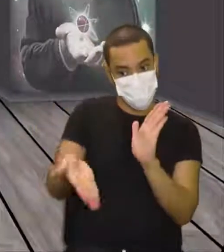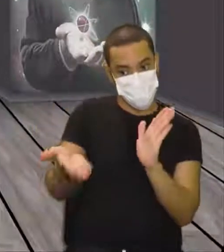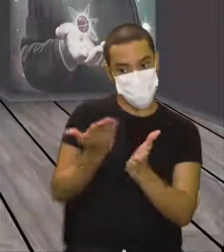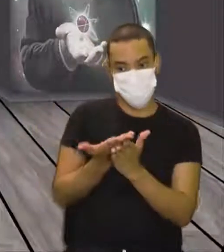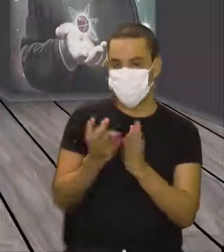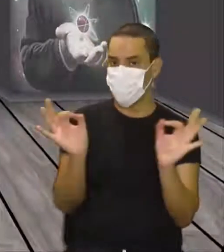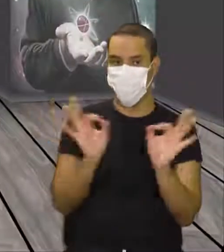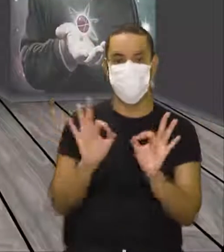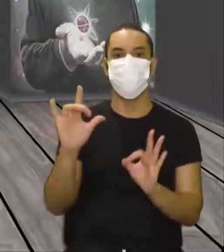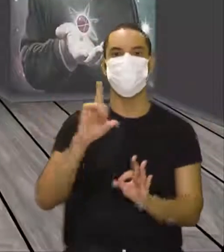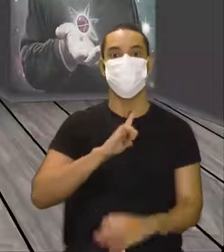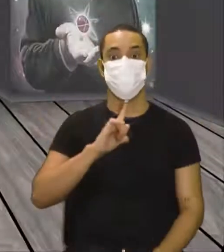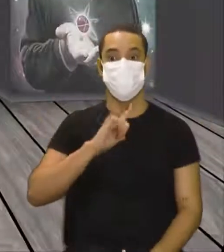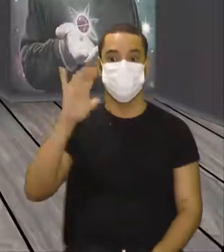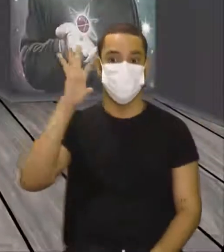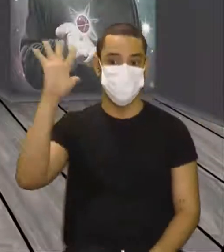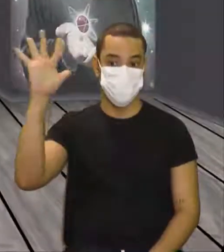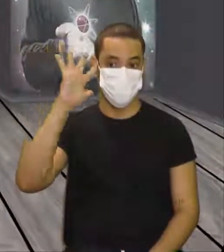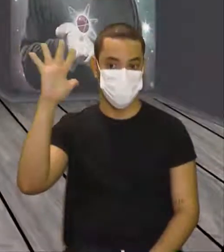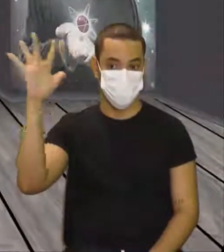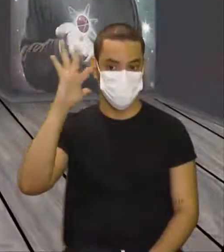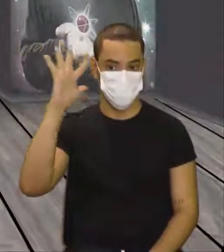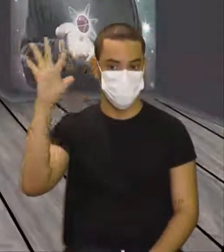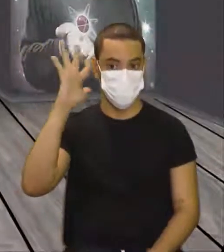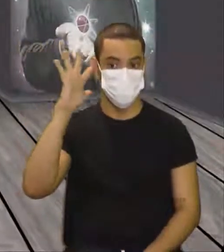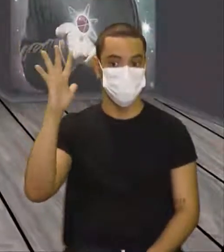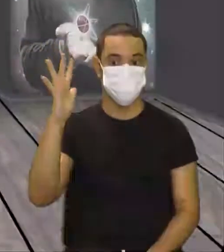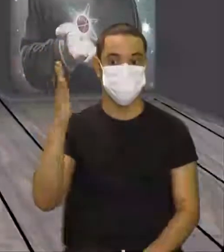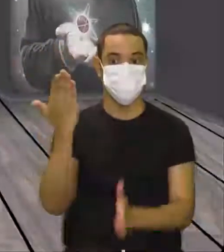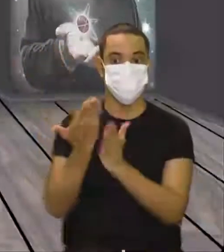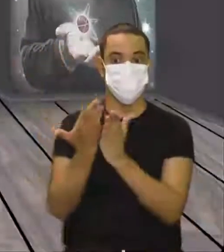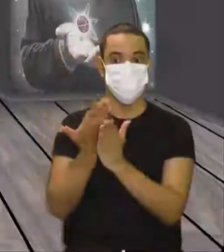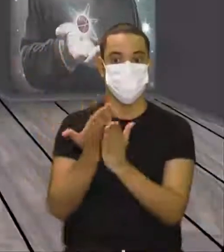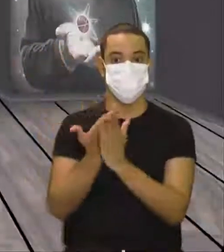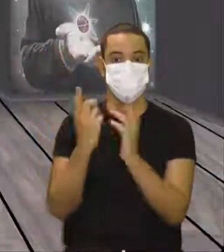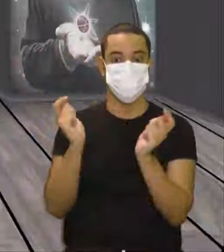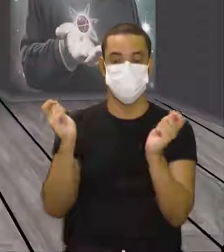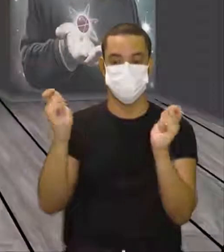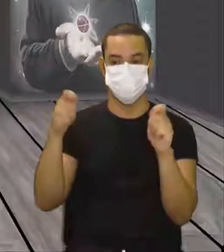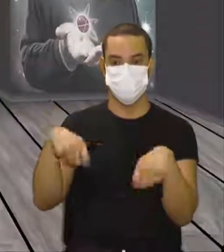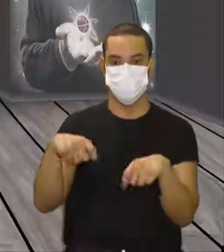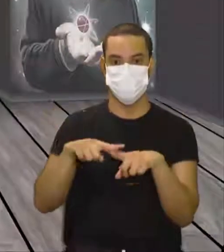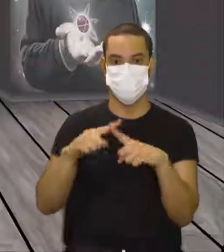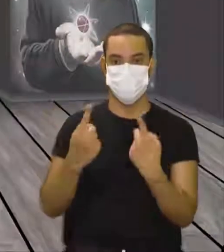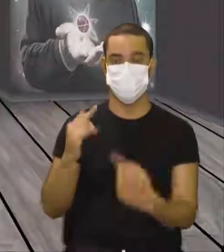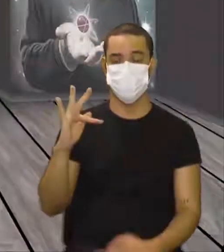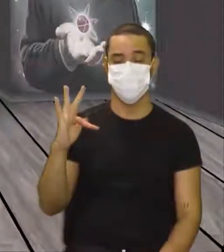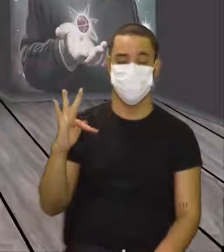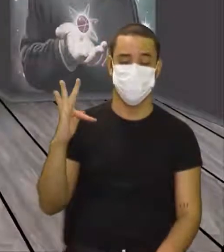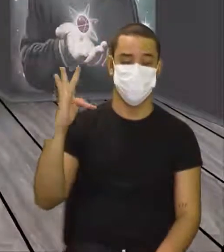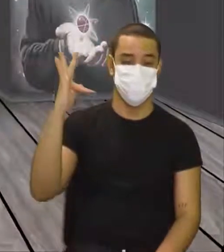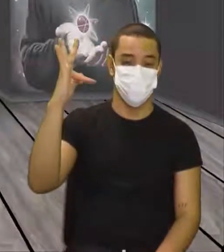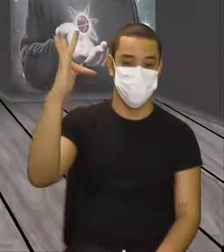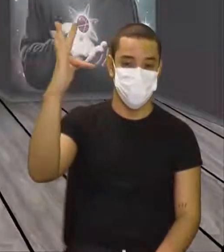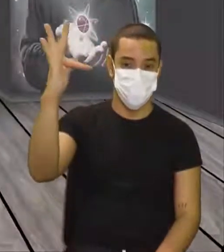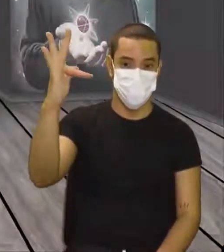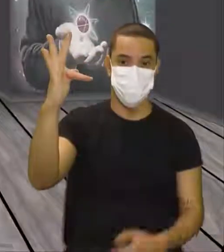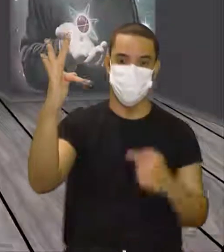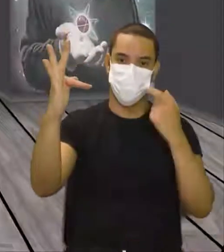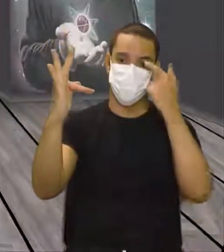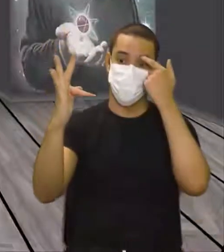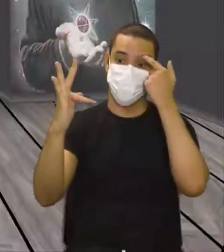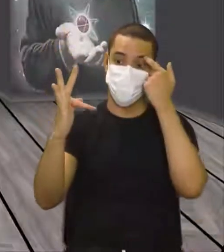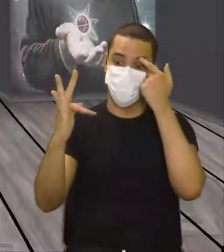Tem teorias aí que cogitam ter uma velocidade acima da luz, mas isso aí vai ser uma renovação da ciência, vamos dizer